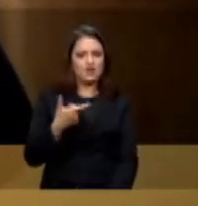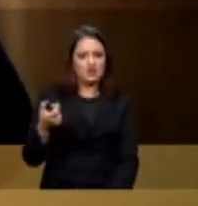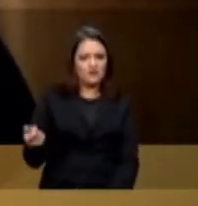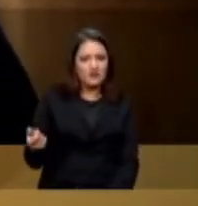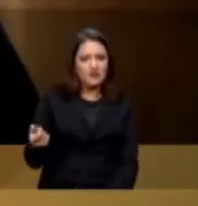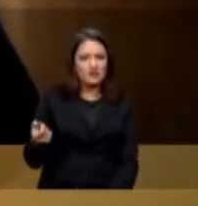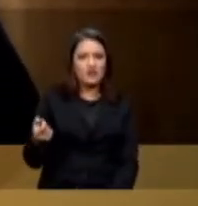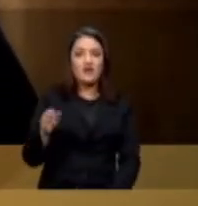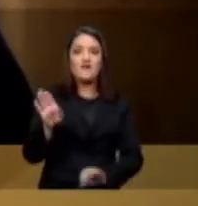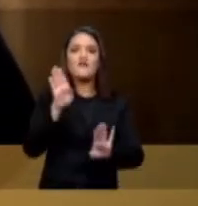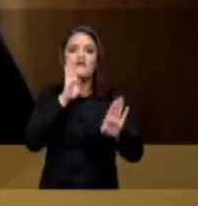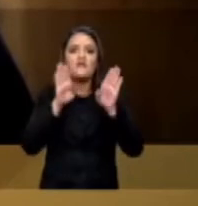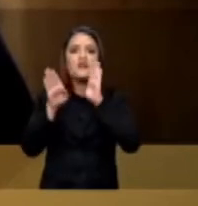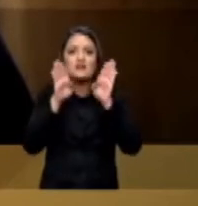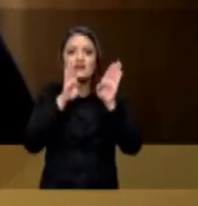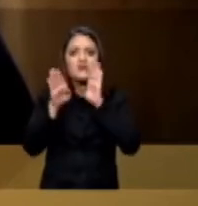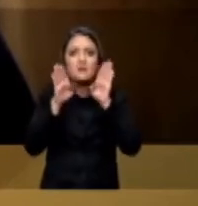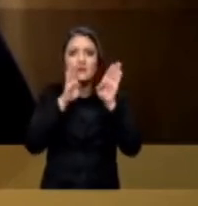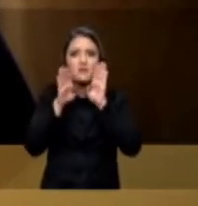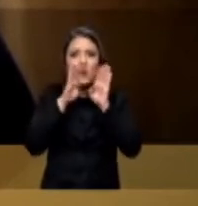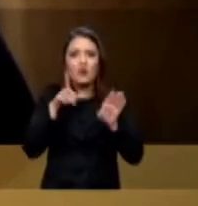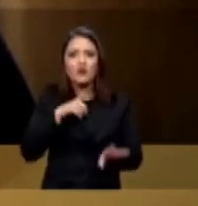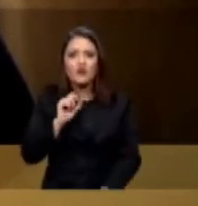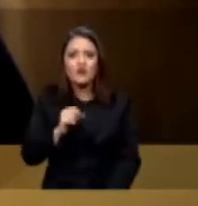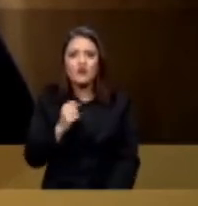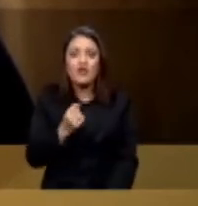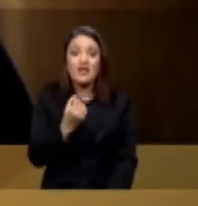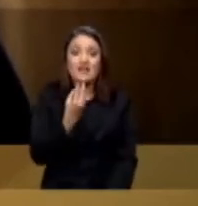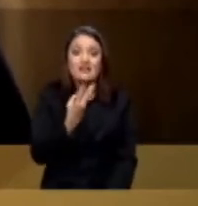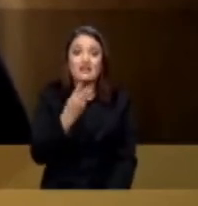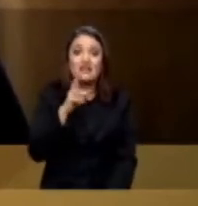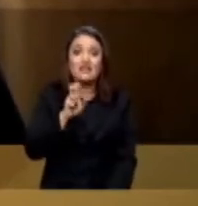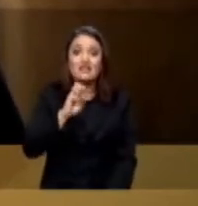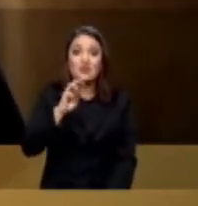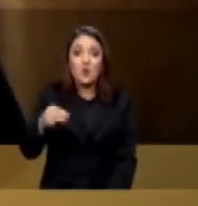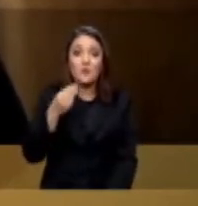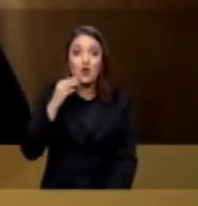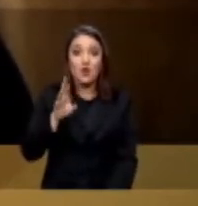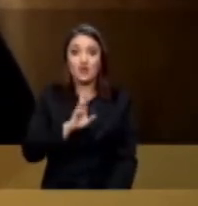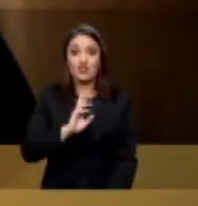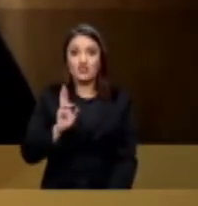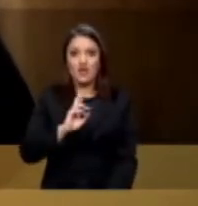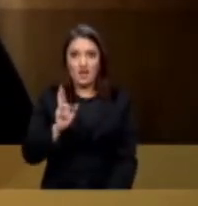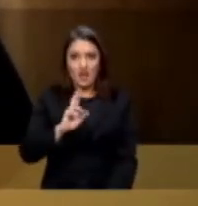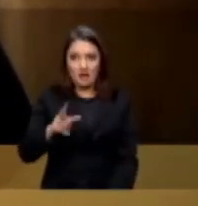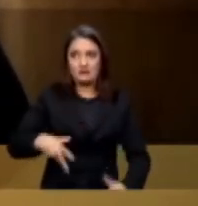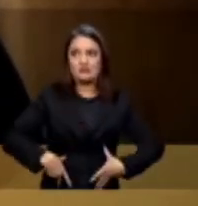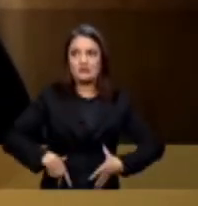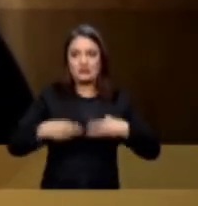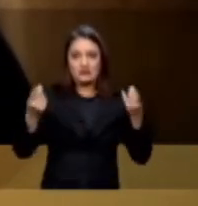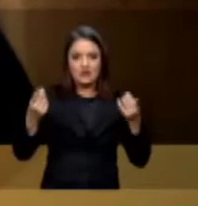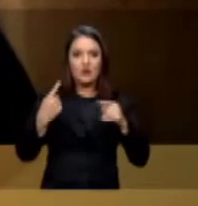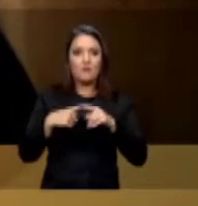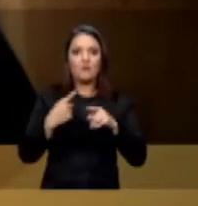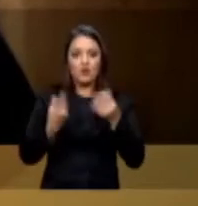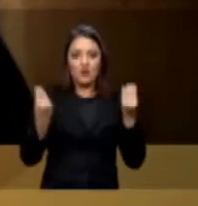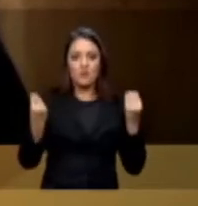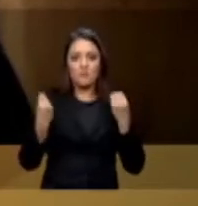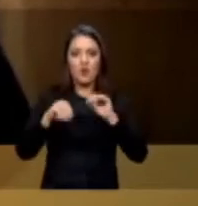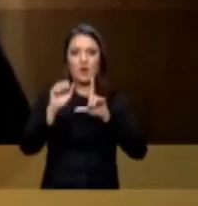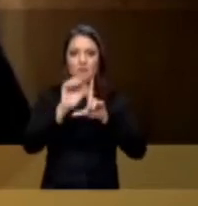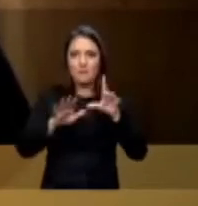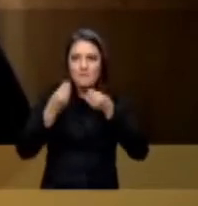para o Facebook, quase 35 milhões de reais. Imaginarmos que